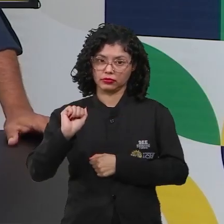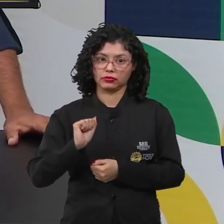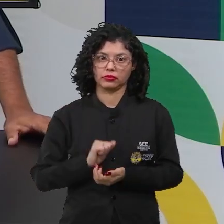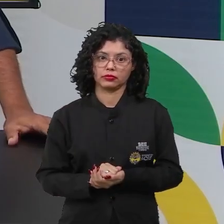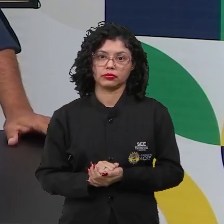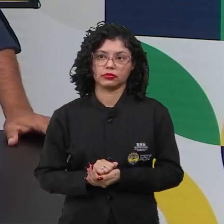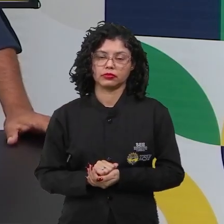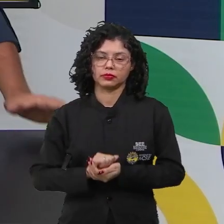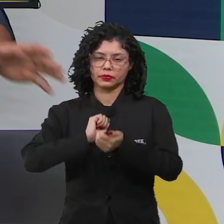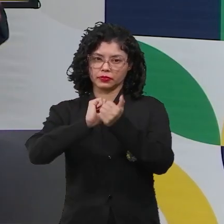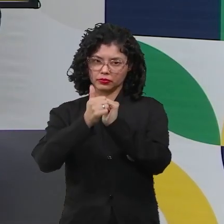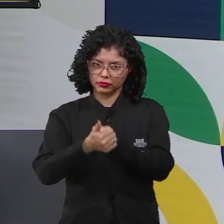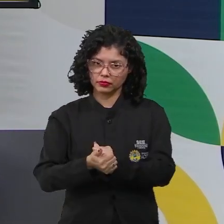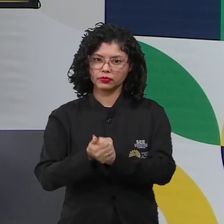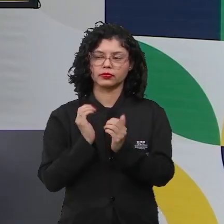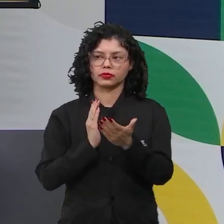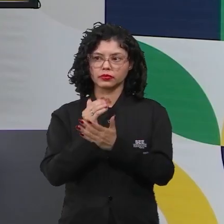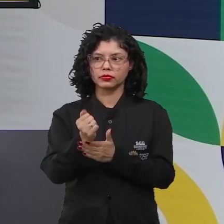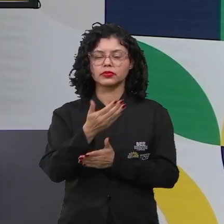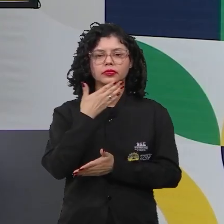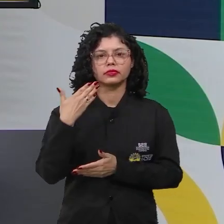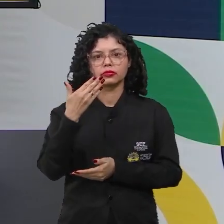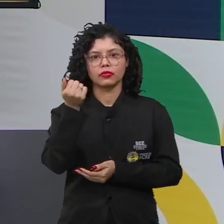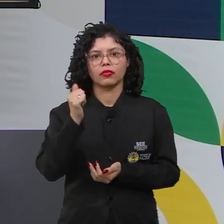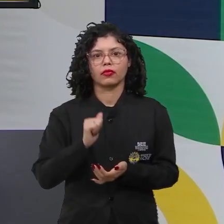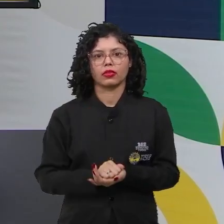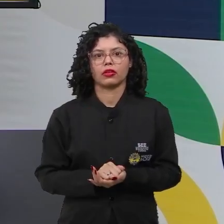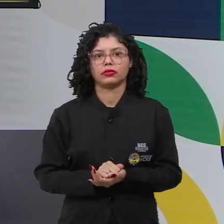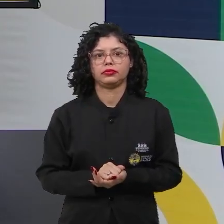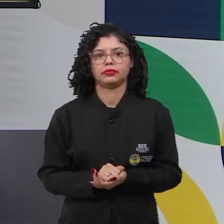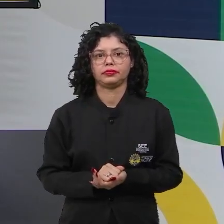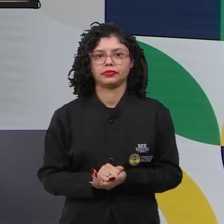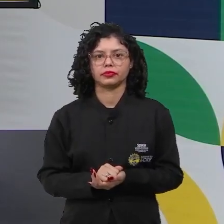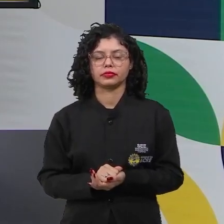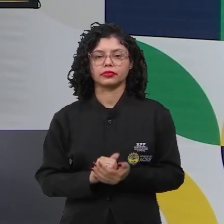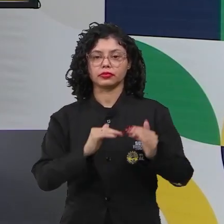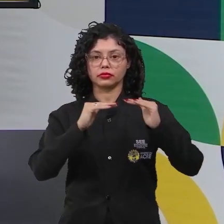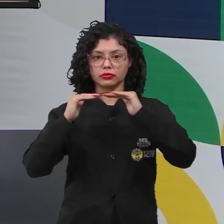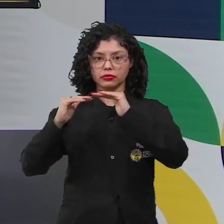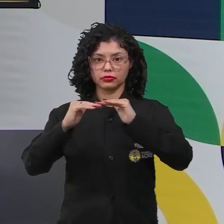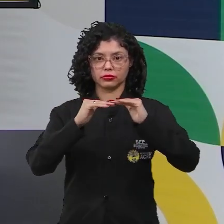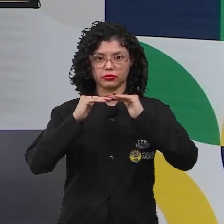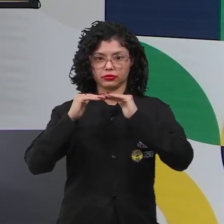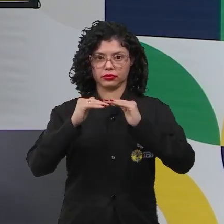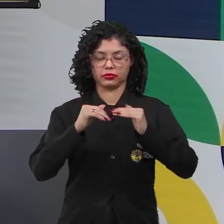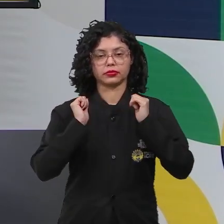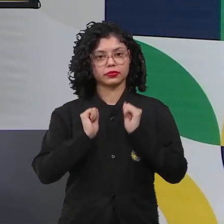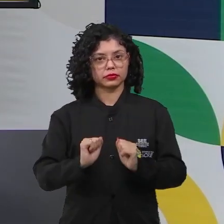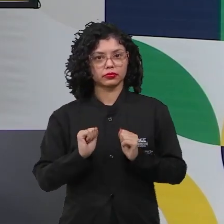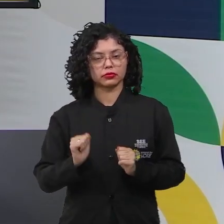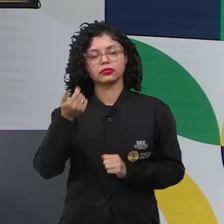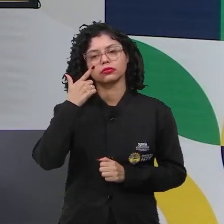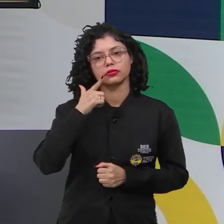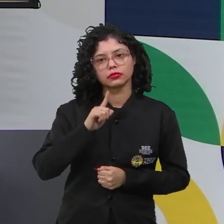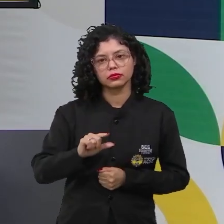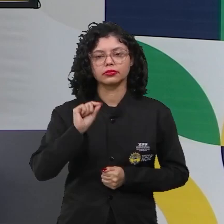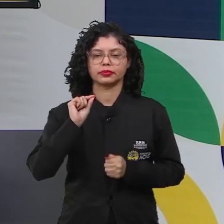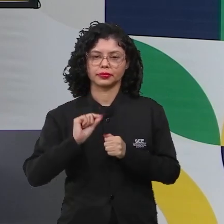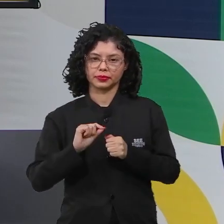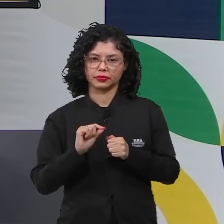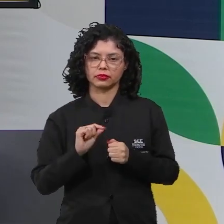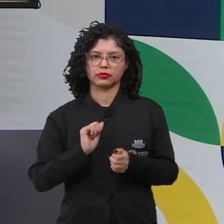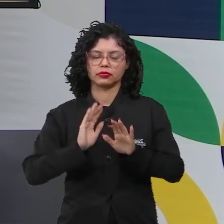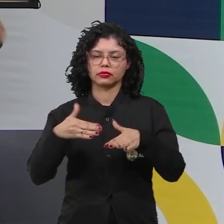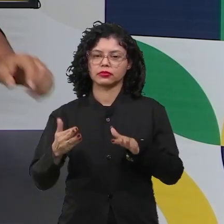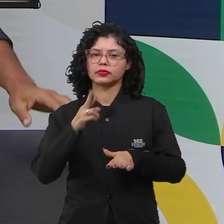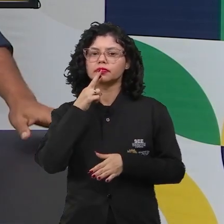se eu estou adaptando, se eu estou buscando adequar para poder nivelar que as pessoas possam conseguir realizar,